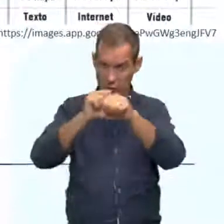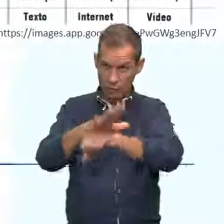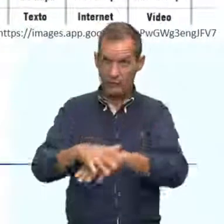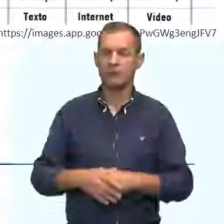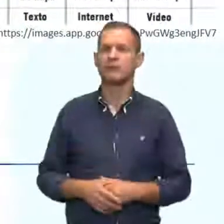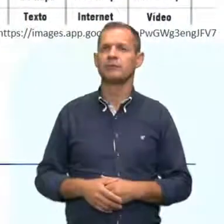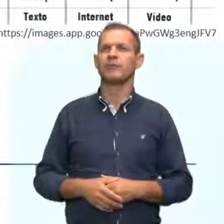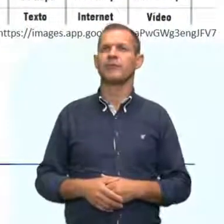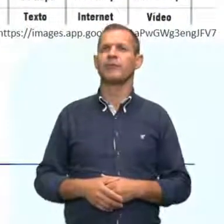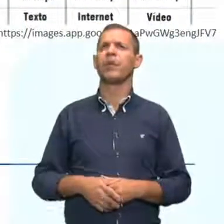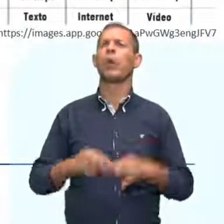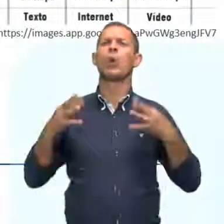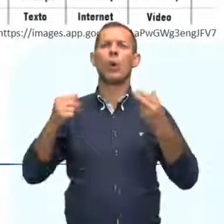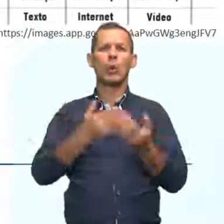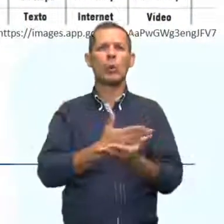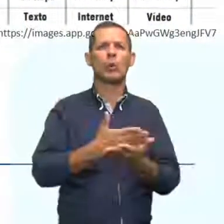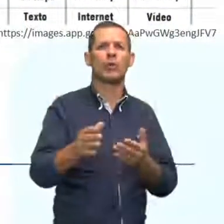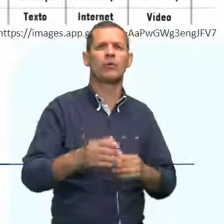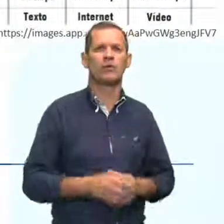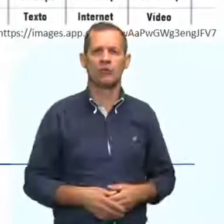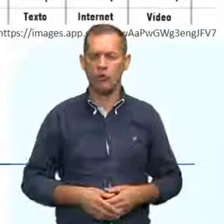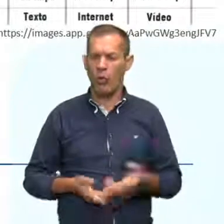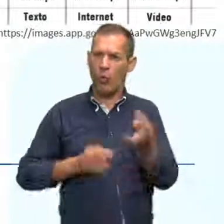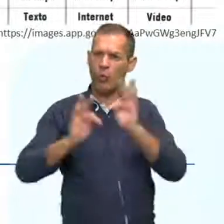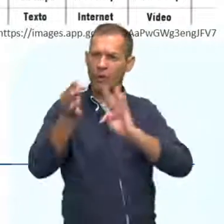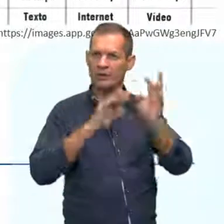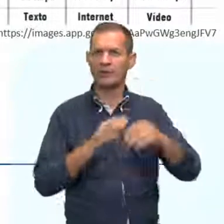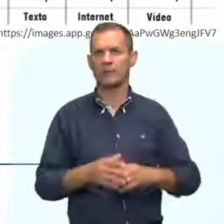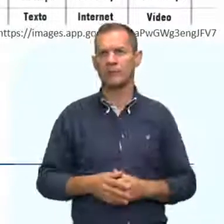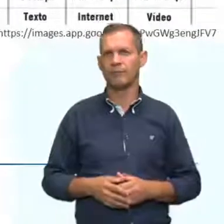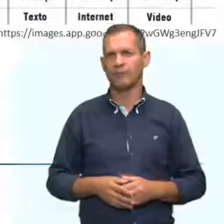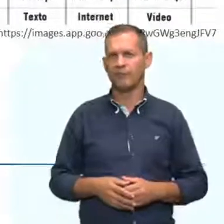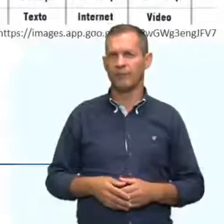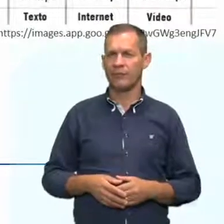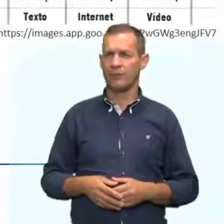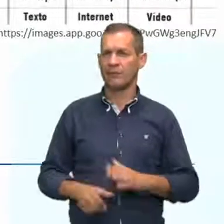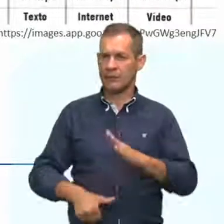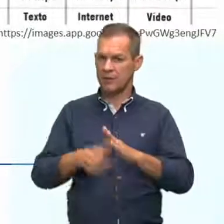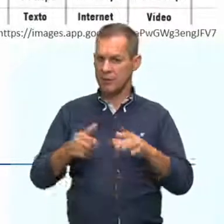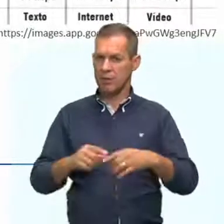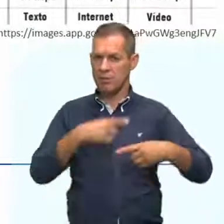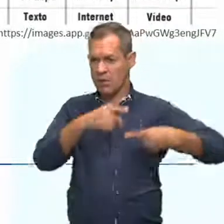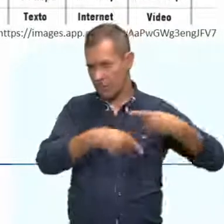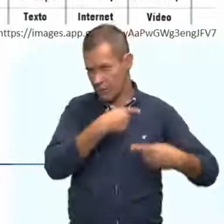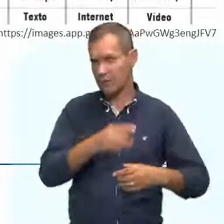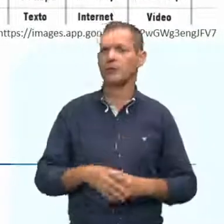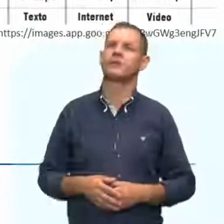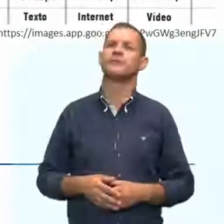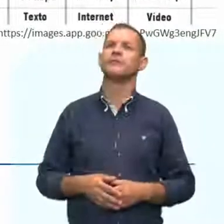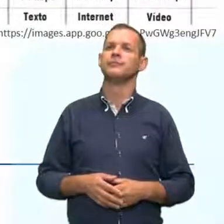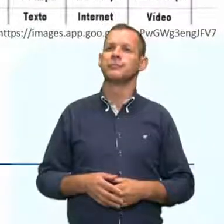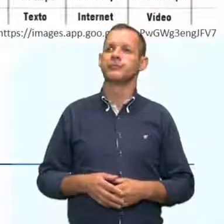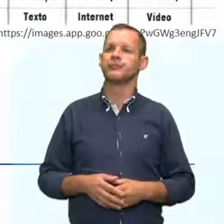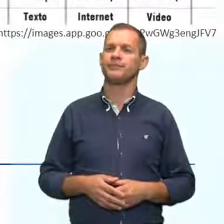slide, tudo começou com a tecnologia de primeira geração.